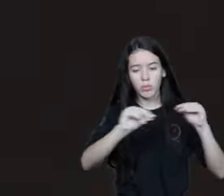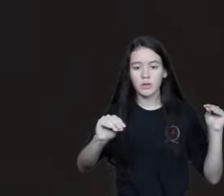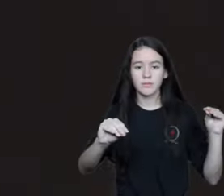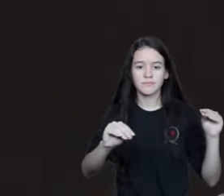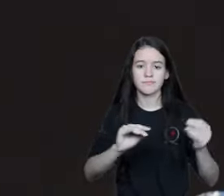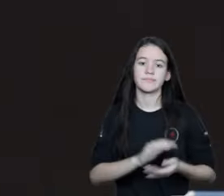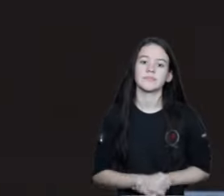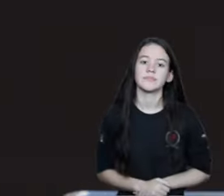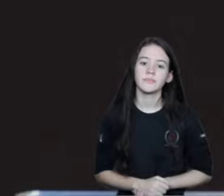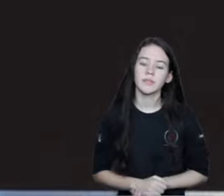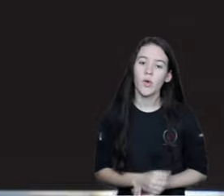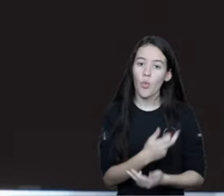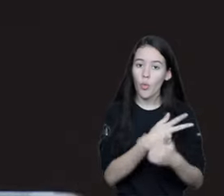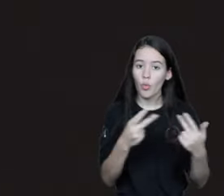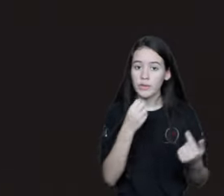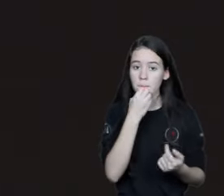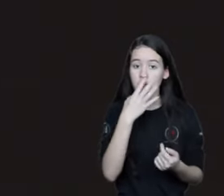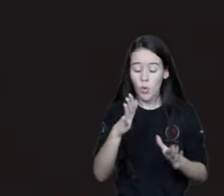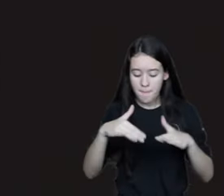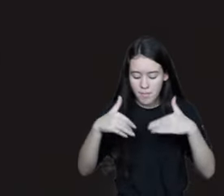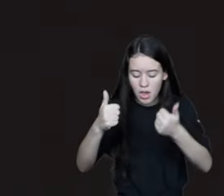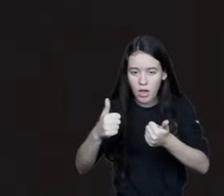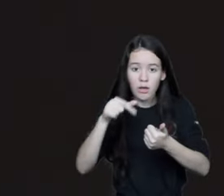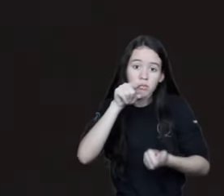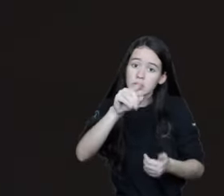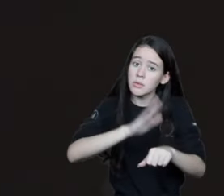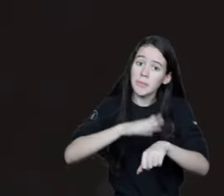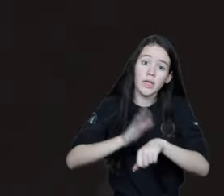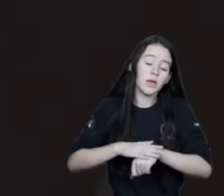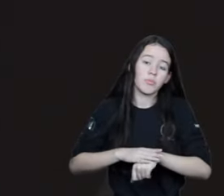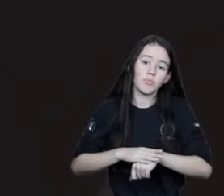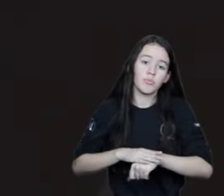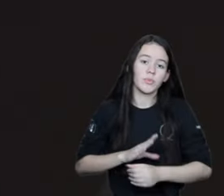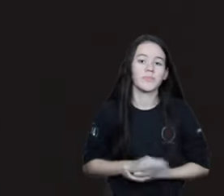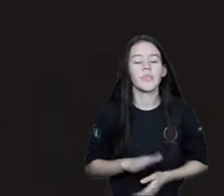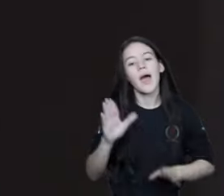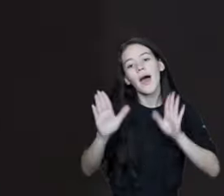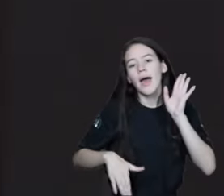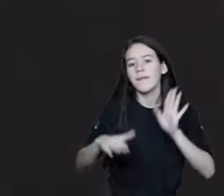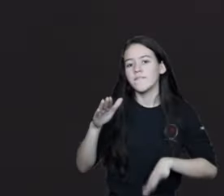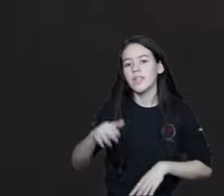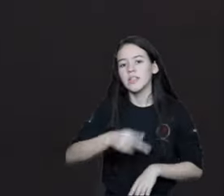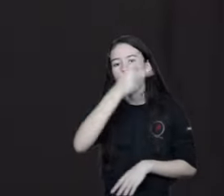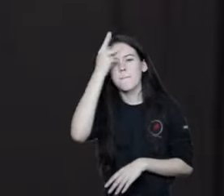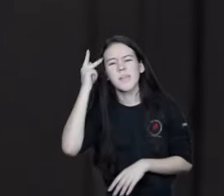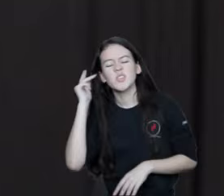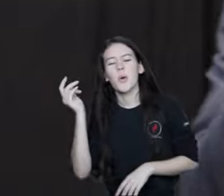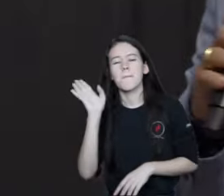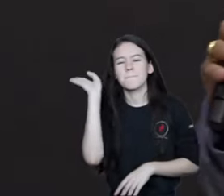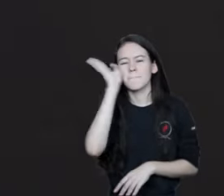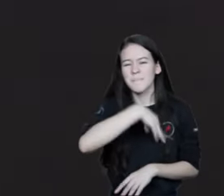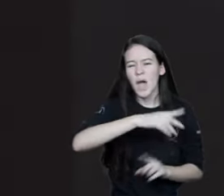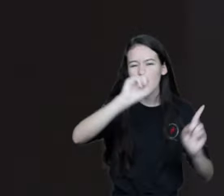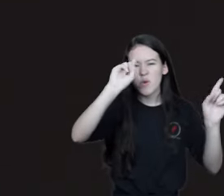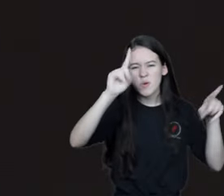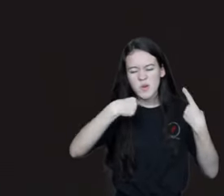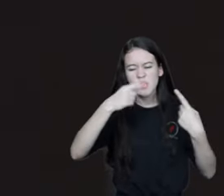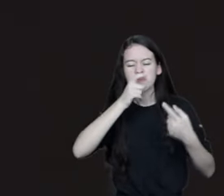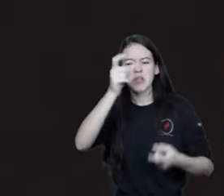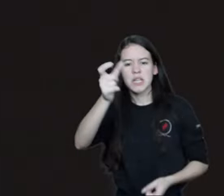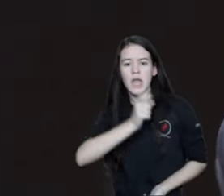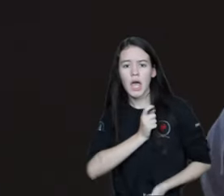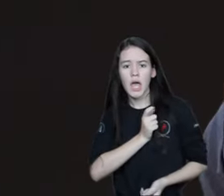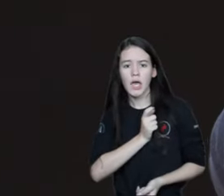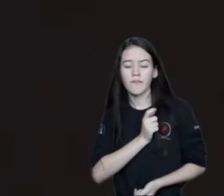o maior beneficiário é você muitas vezes quem te fez o mal quem te